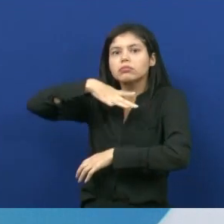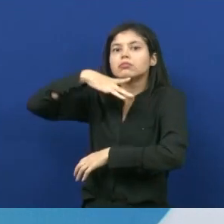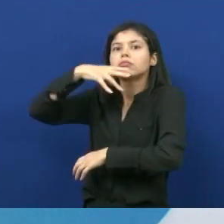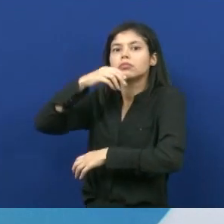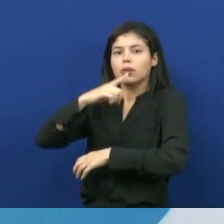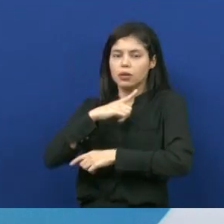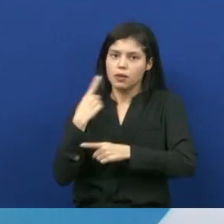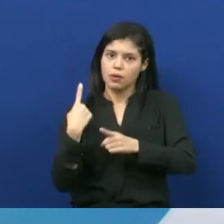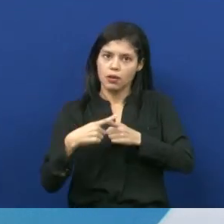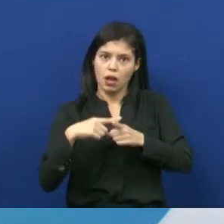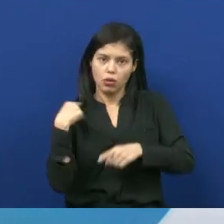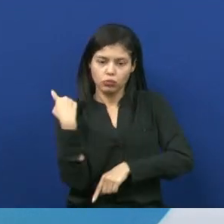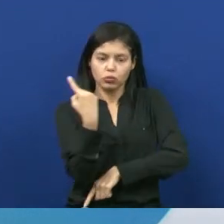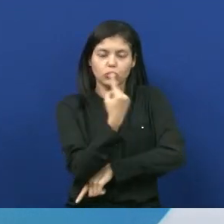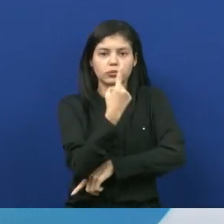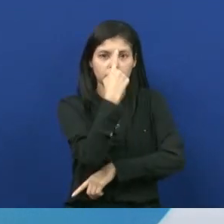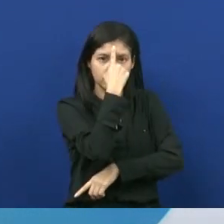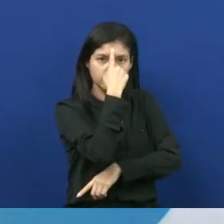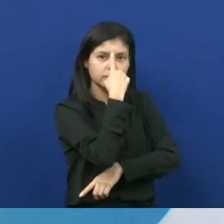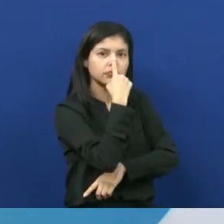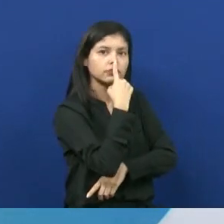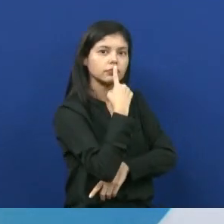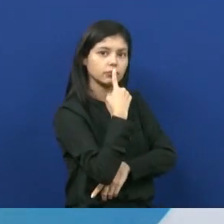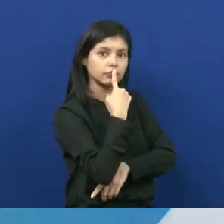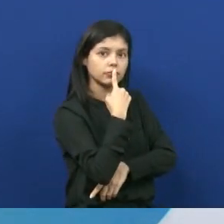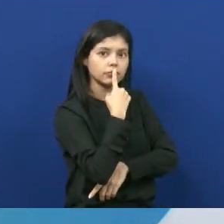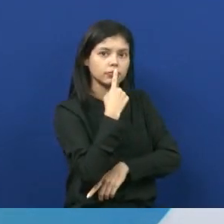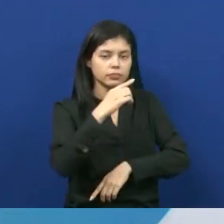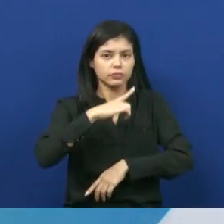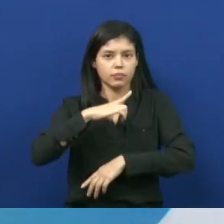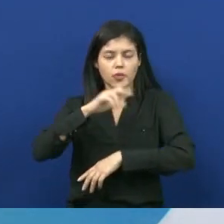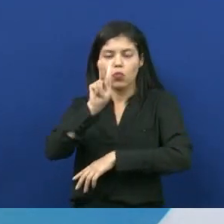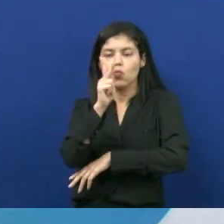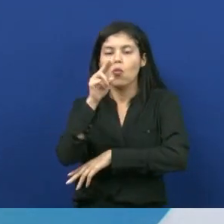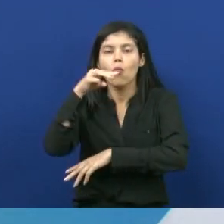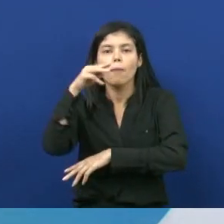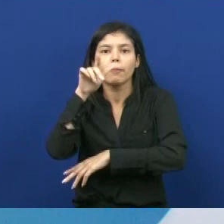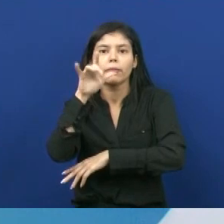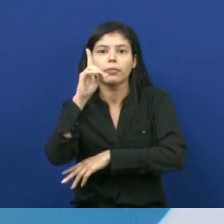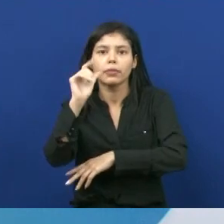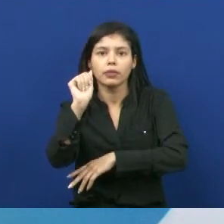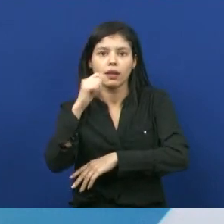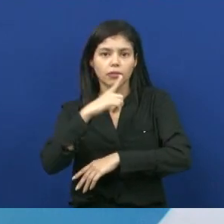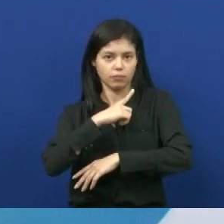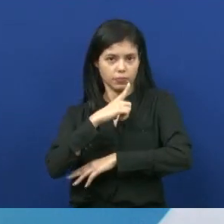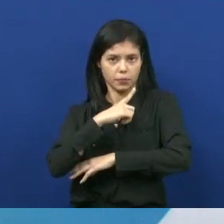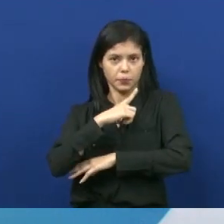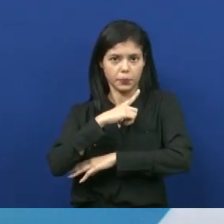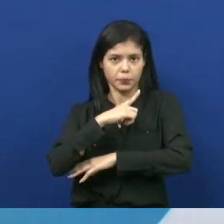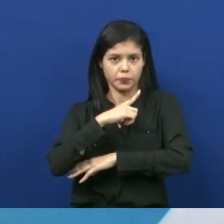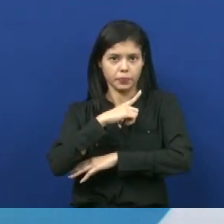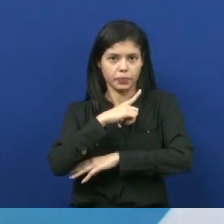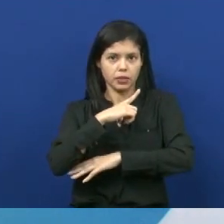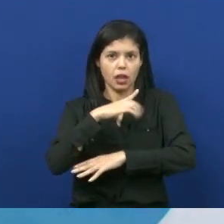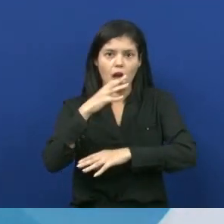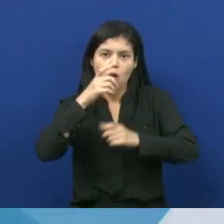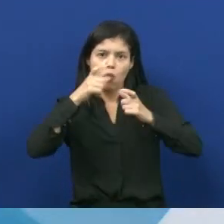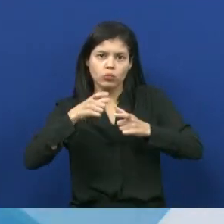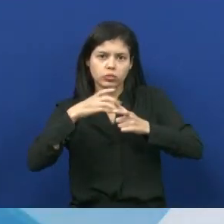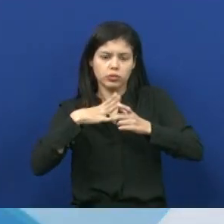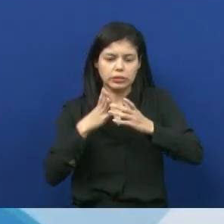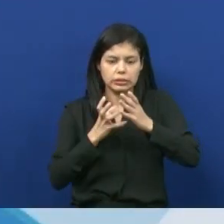respiramos. A nossa cavidade nasal, ela é umedecida exatamente para que tenha onde se agarrar